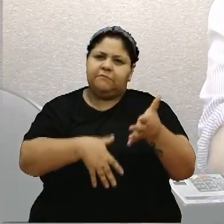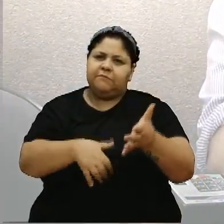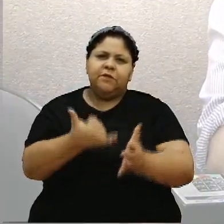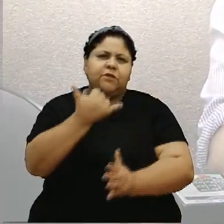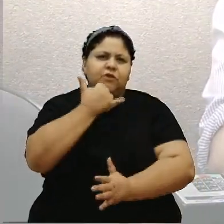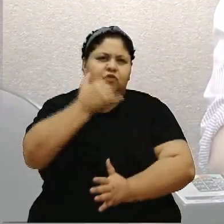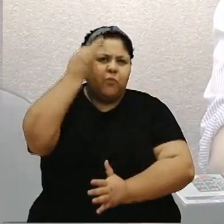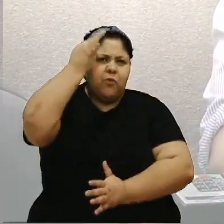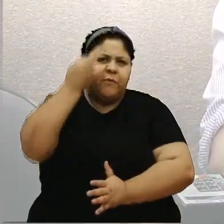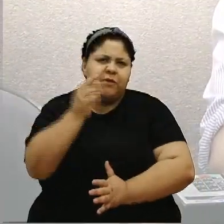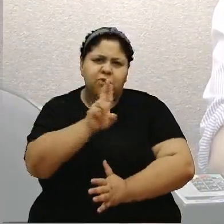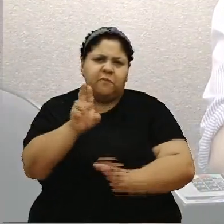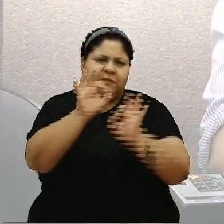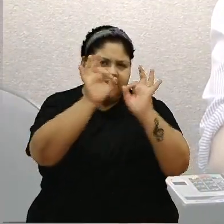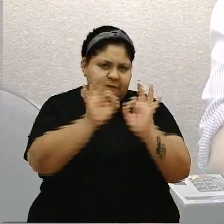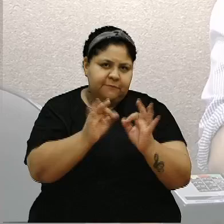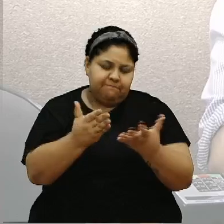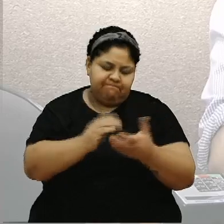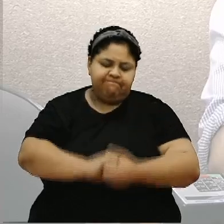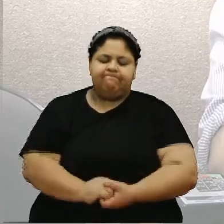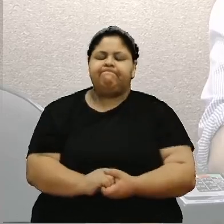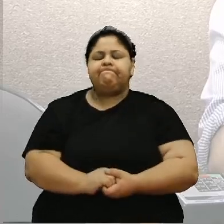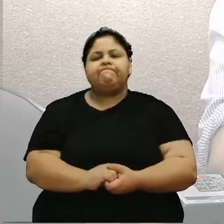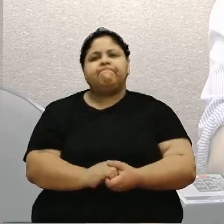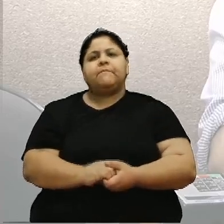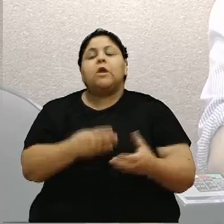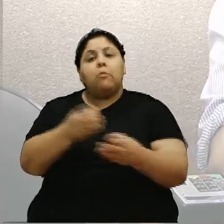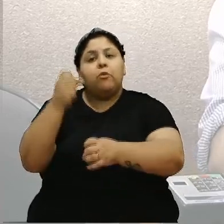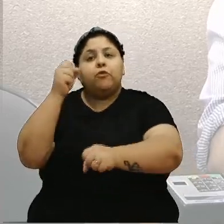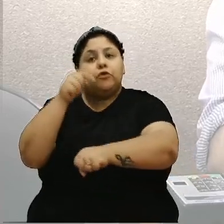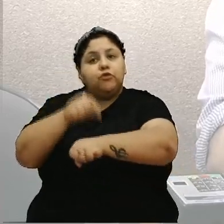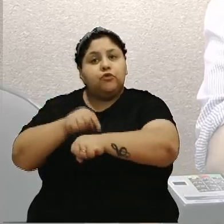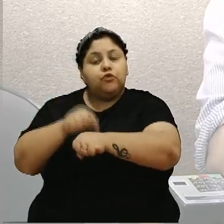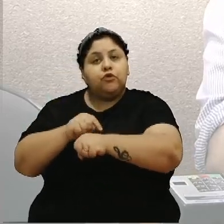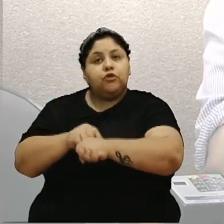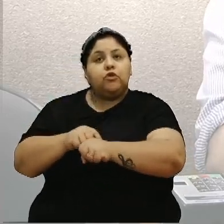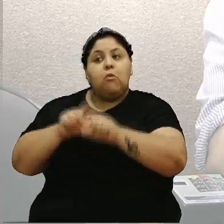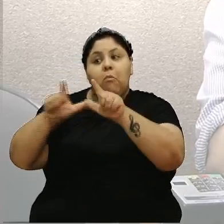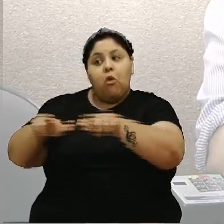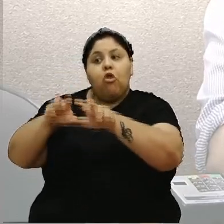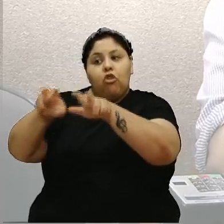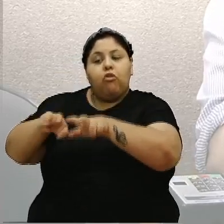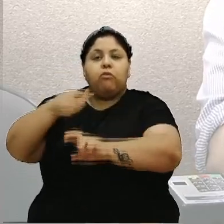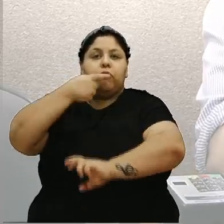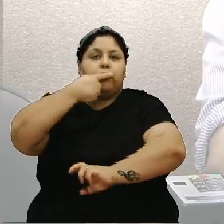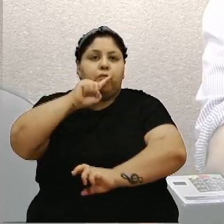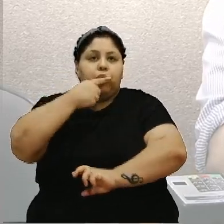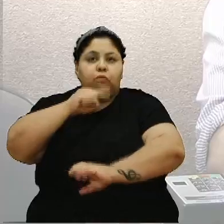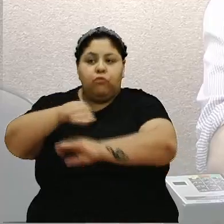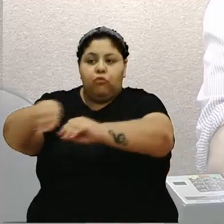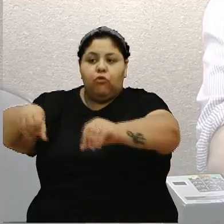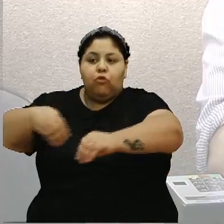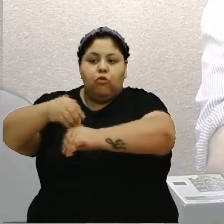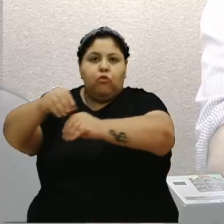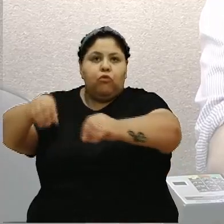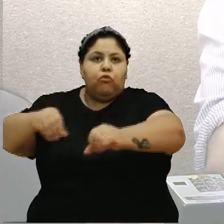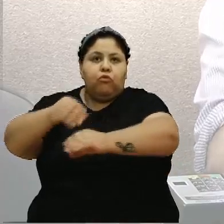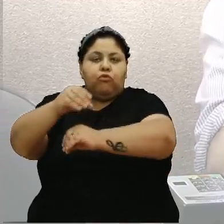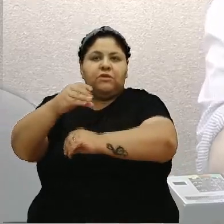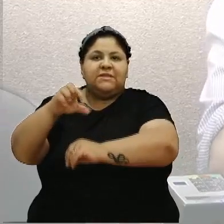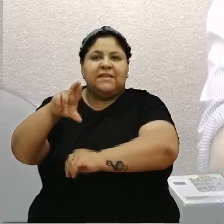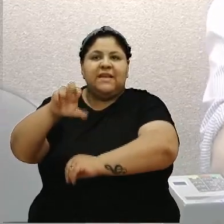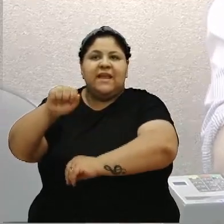muitos anos, morou no interior do município de São Francisco de Paula, lidando com gado e cultivo de cereais para o sustento da